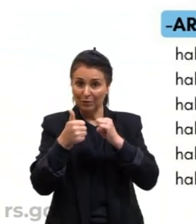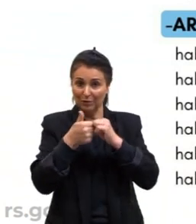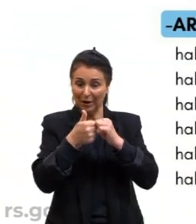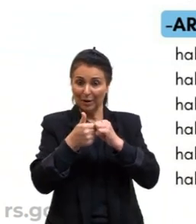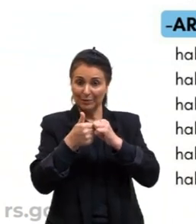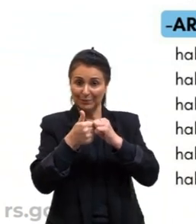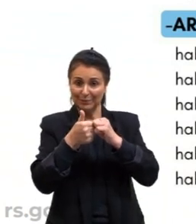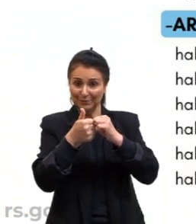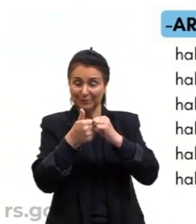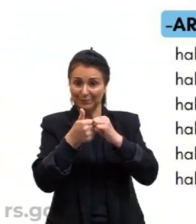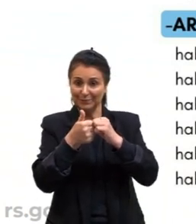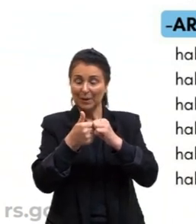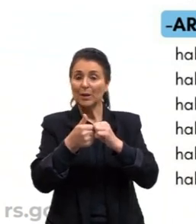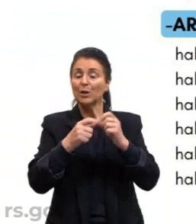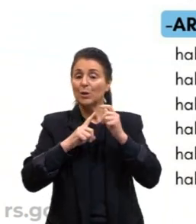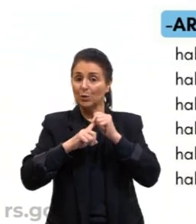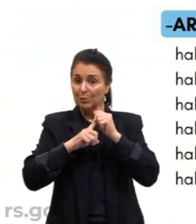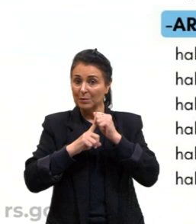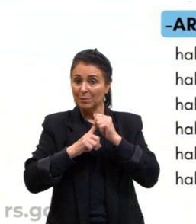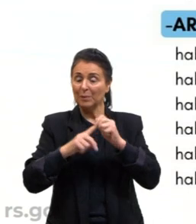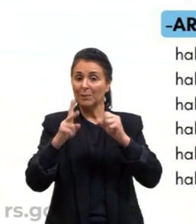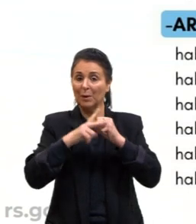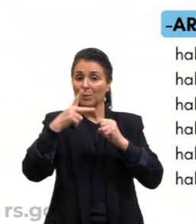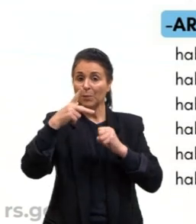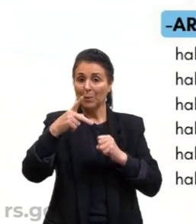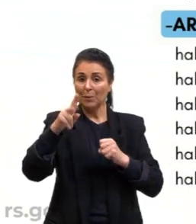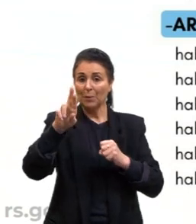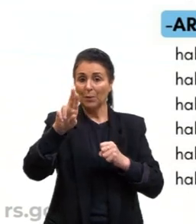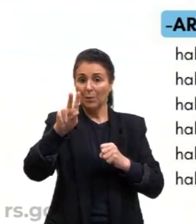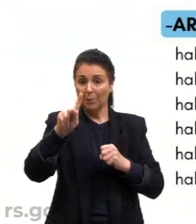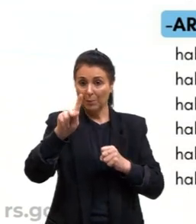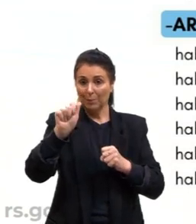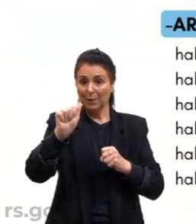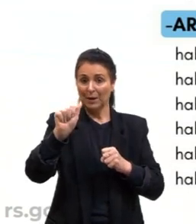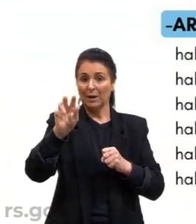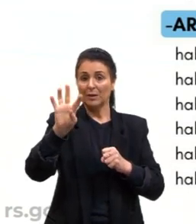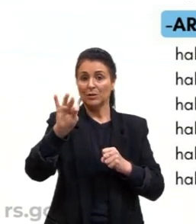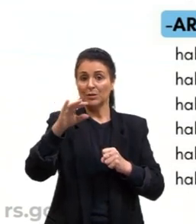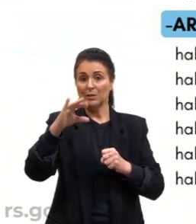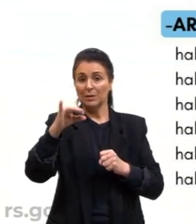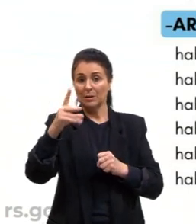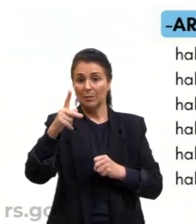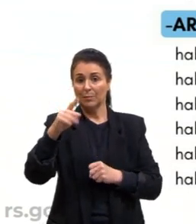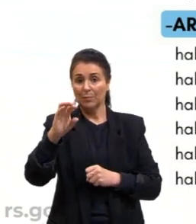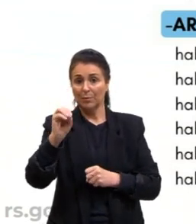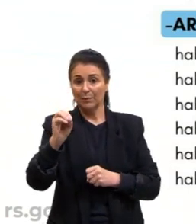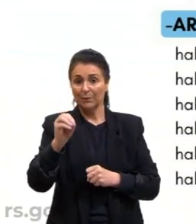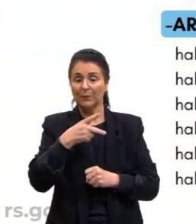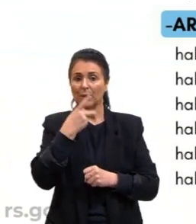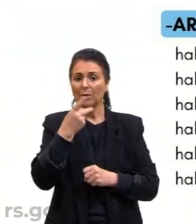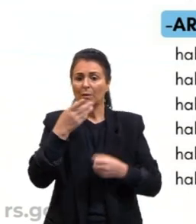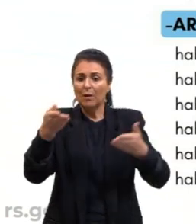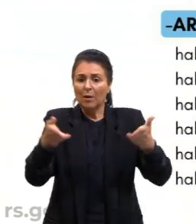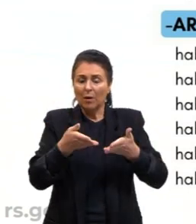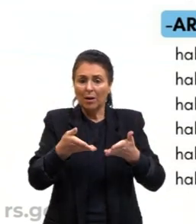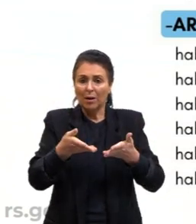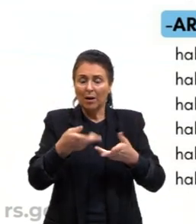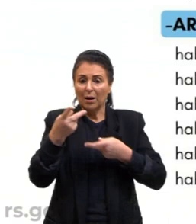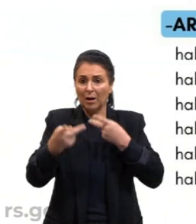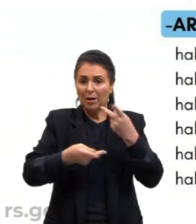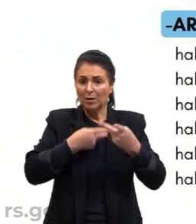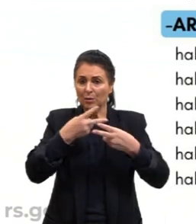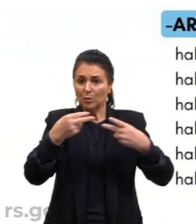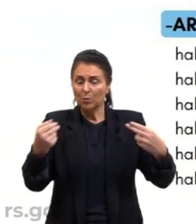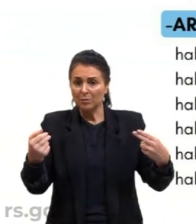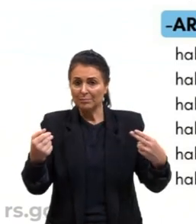verbo principal no particípio muito bem o presente fala de probabilidades